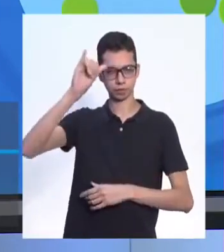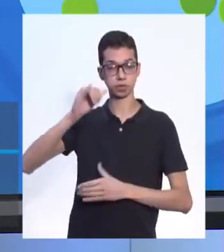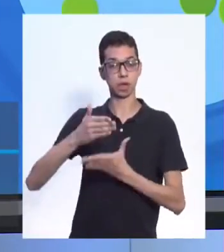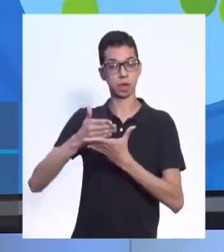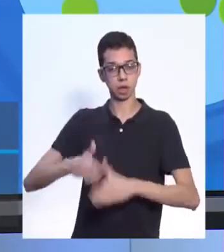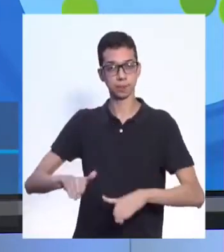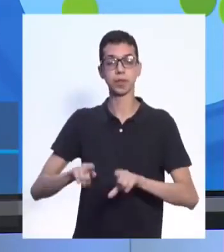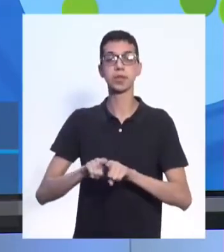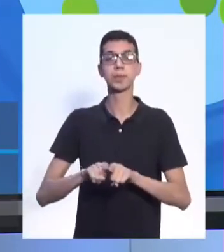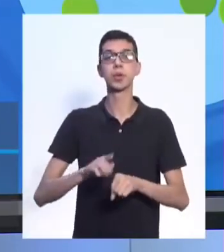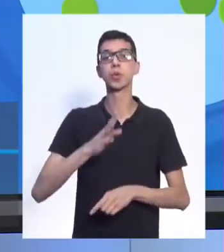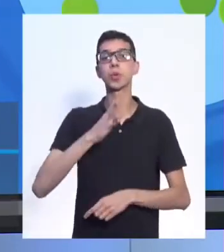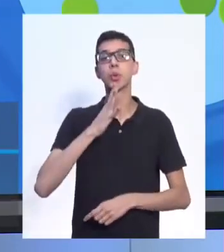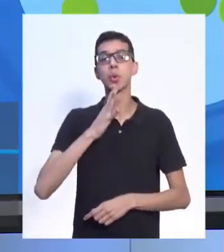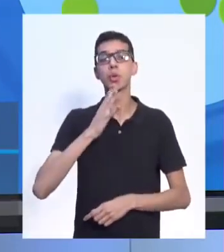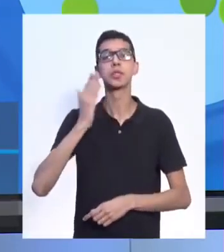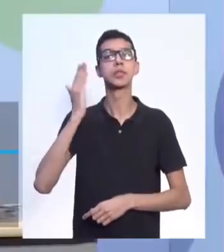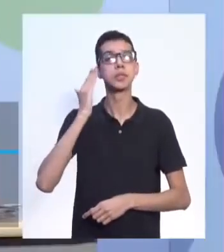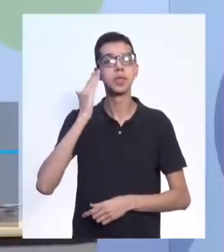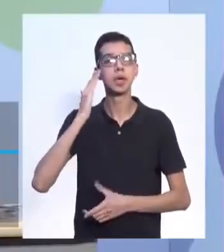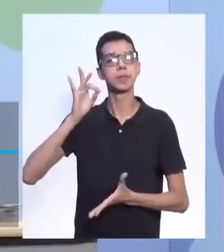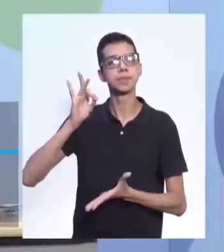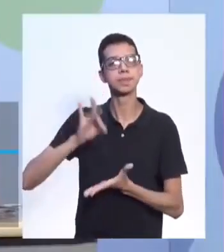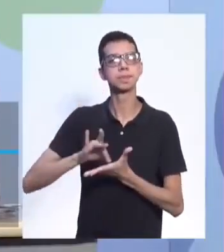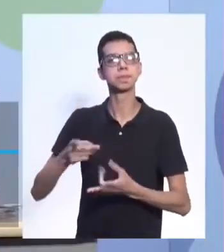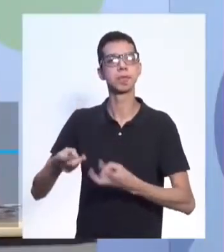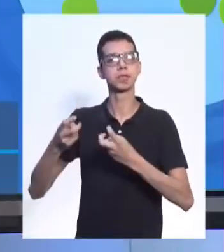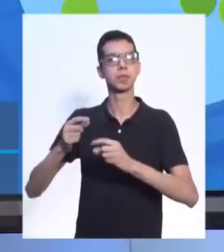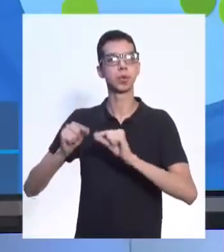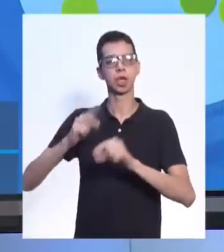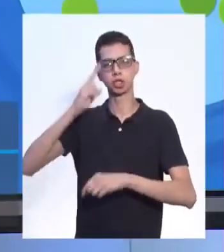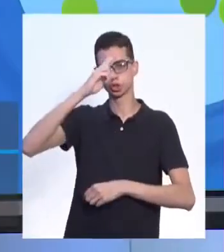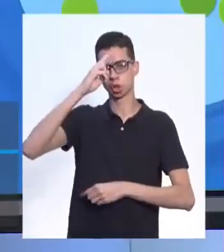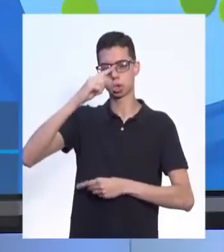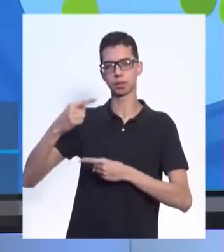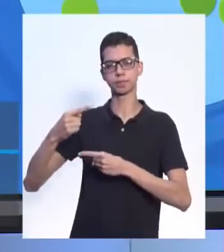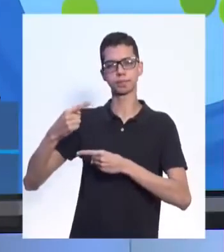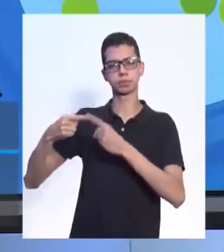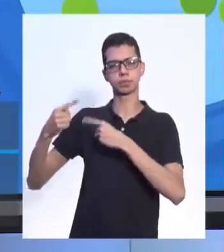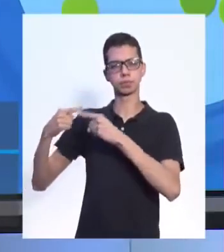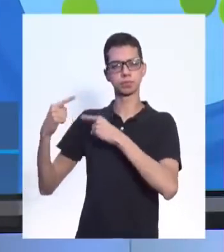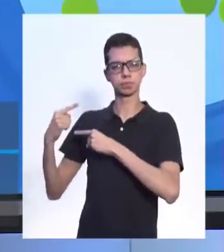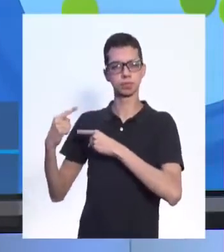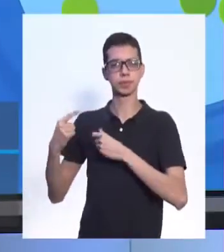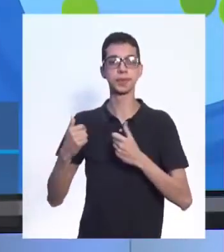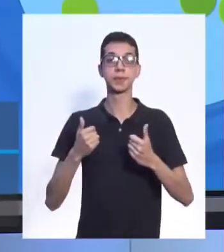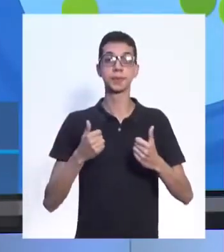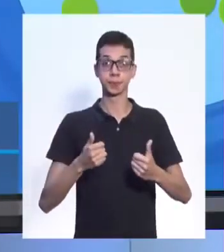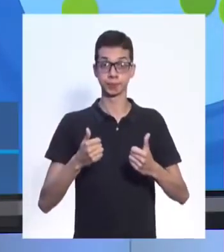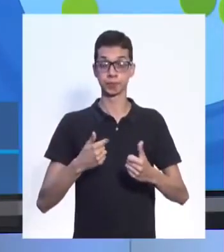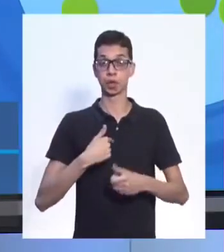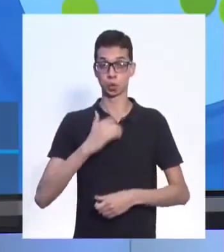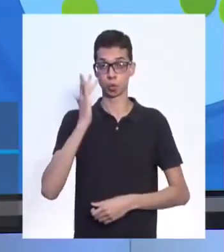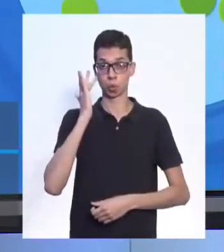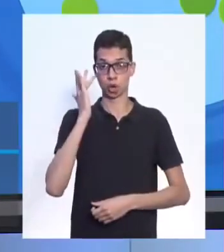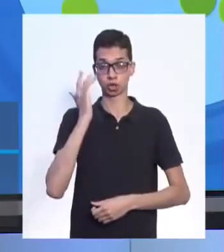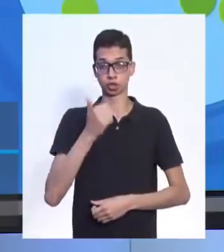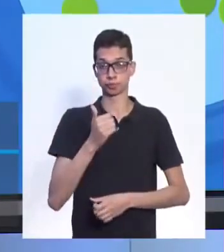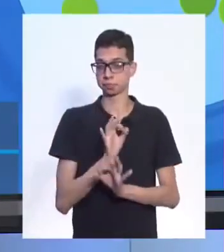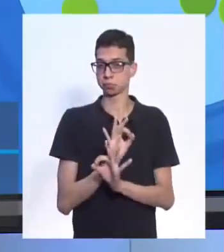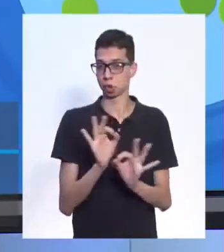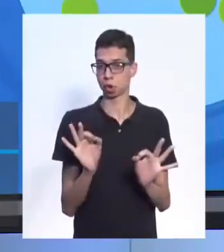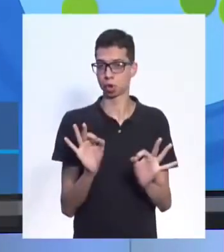de ancestralidade. Maravilhoso. Achei muito bom. Então, o que acontece? A gente tem